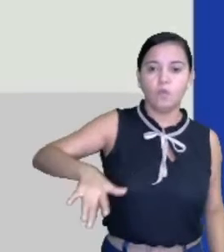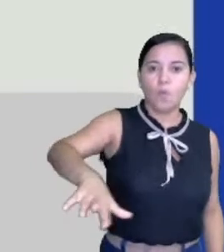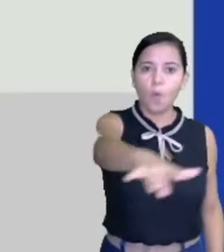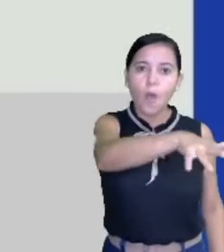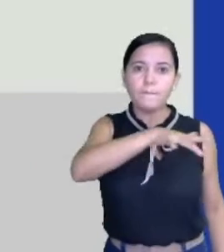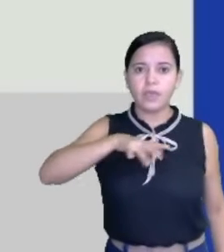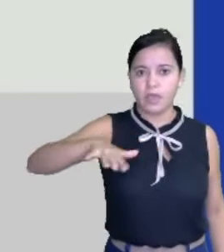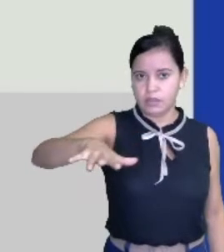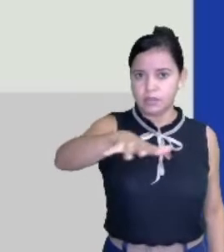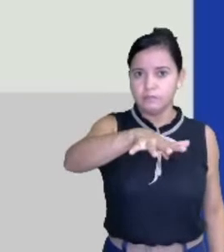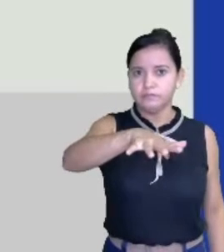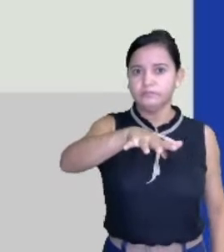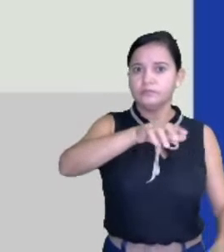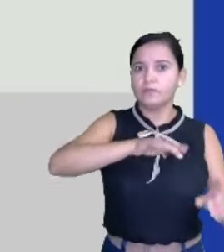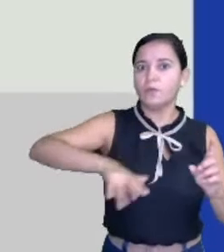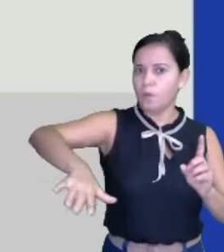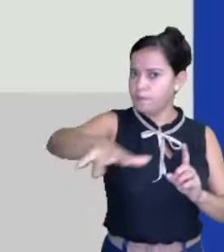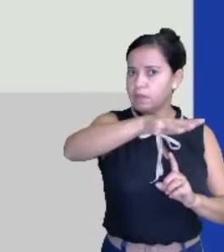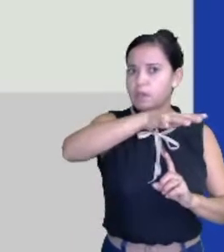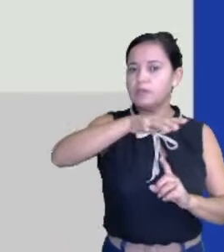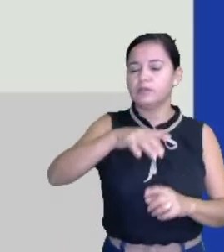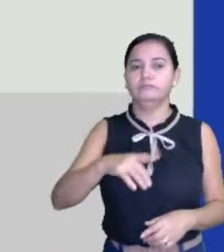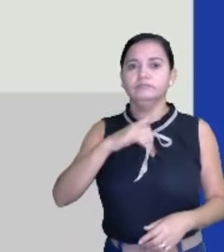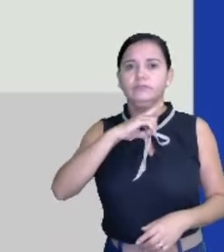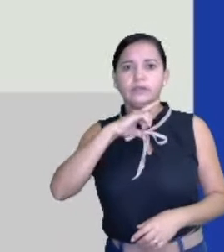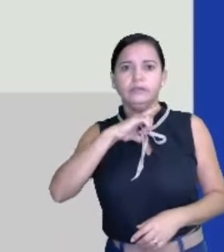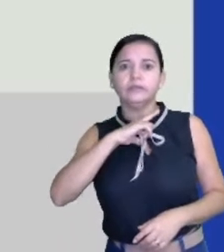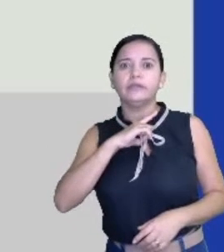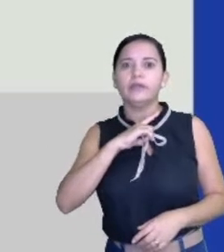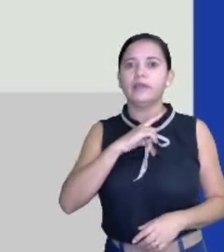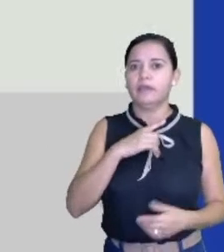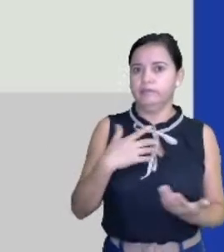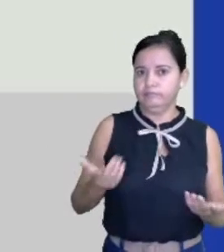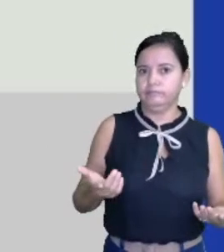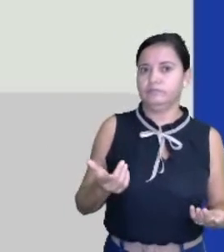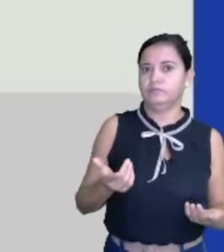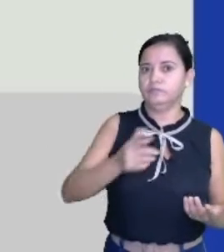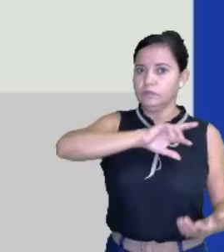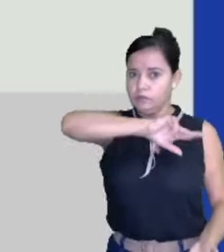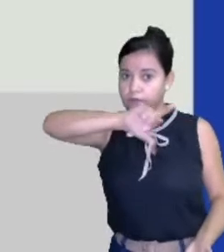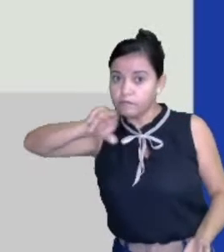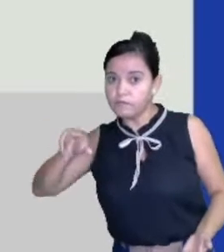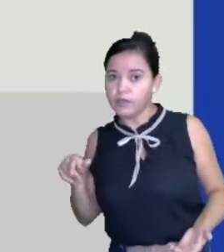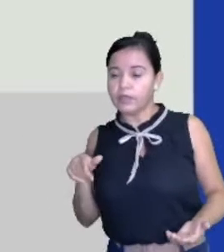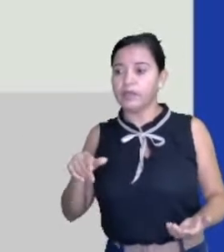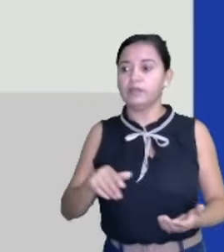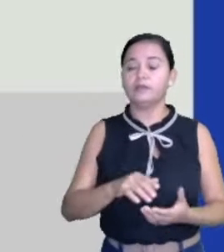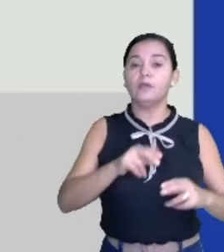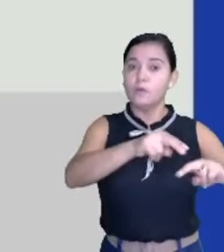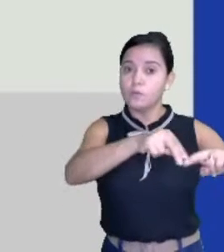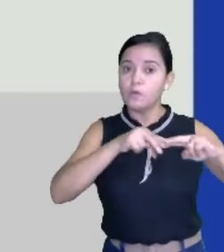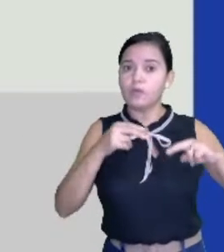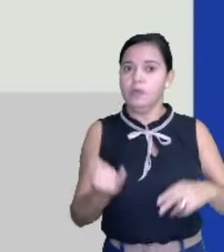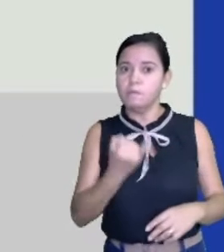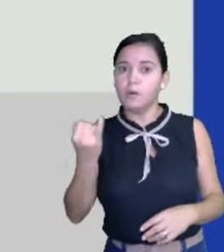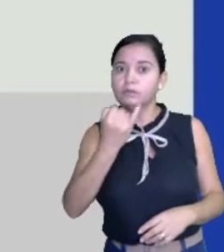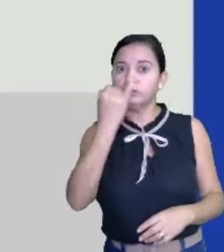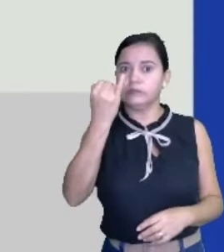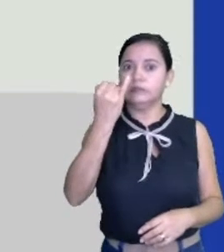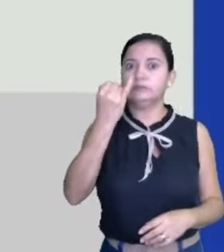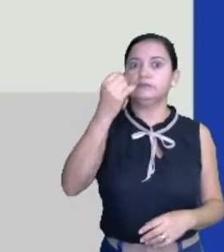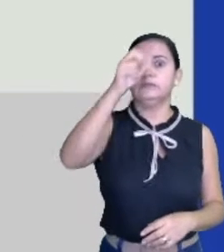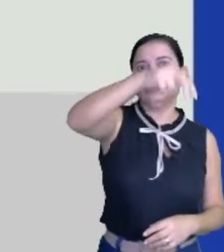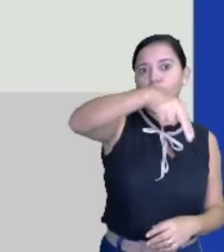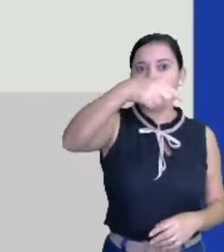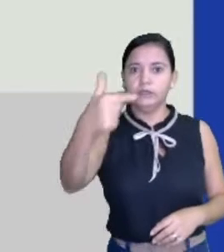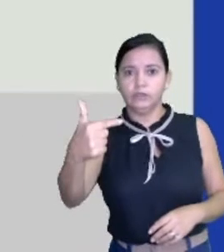Primeiro, a gente só tem aminoácidos, a gente só tem proteínas e ácidos nucleicos, que é DNA e RNA, por causa do nitrogênio. Então, só por essa